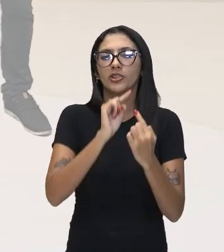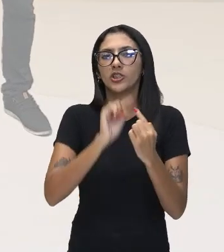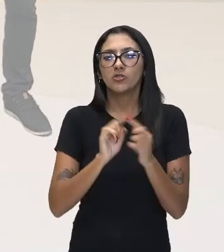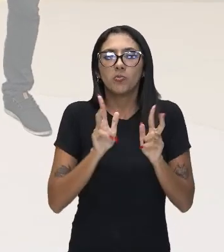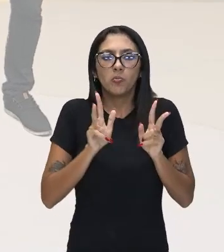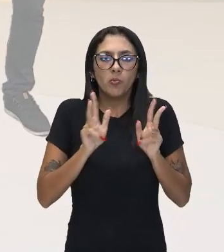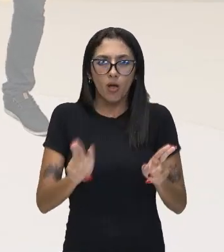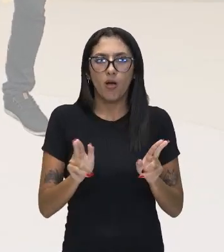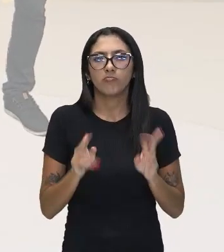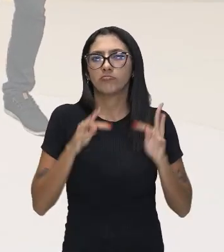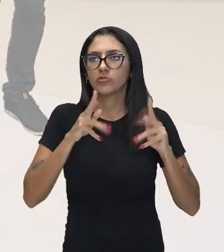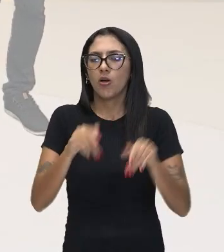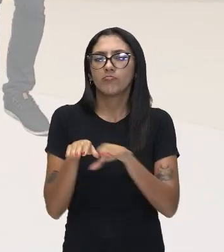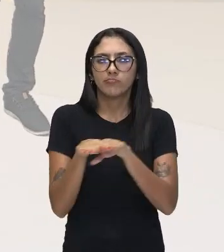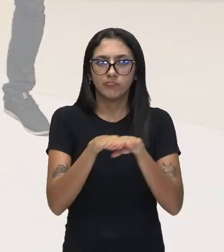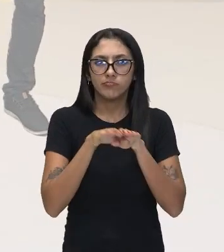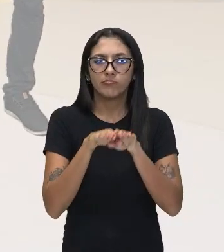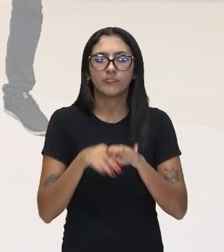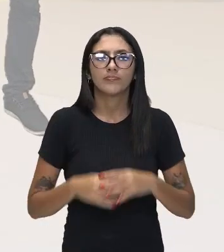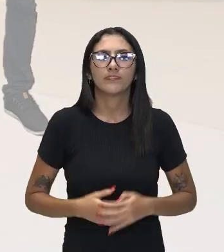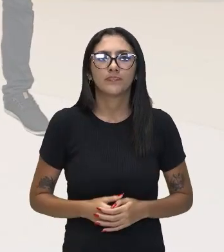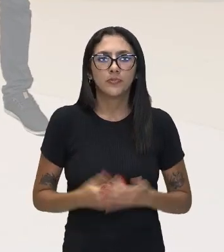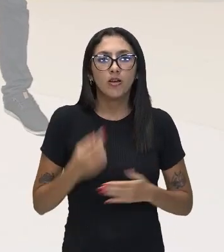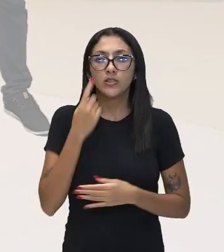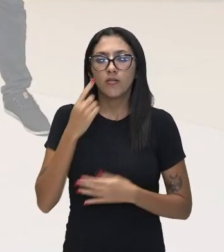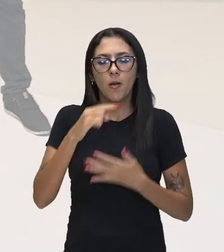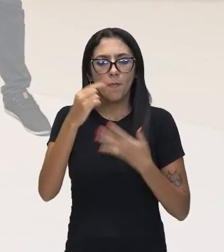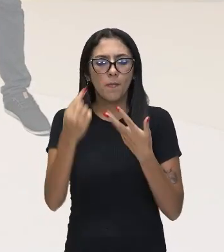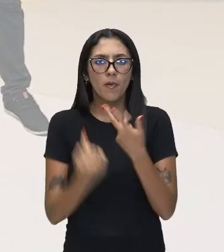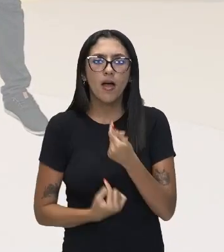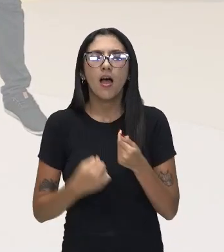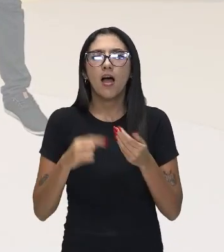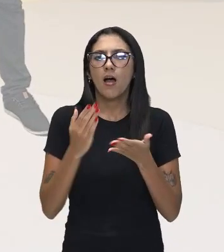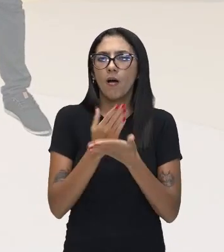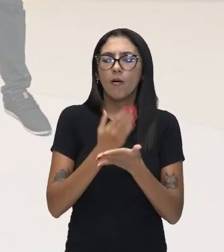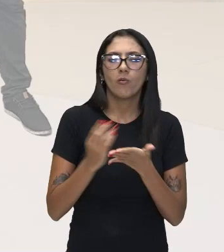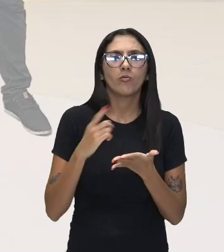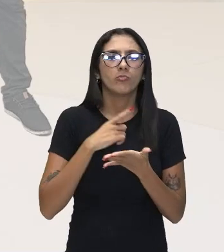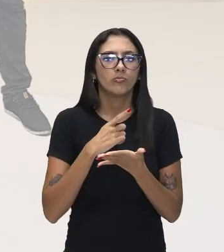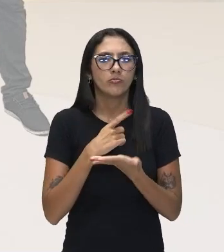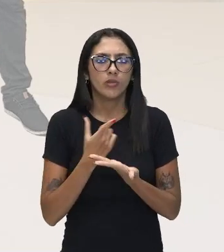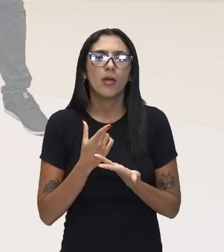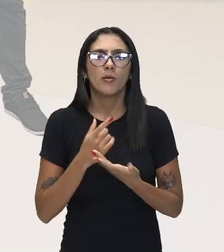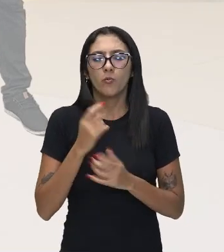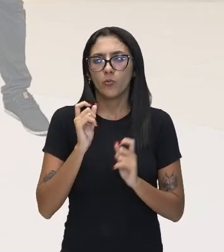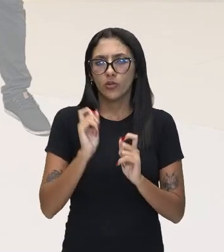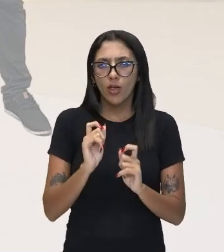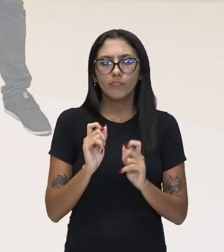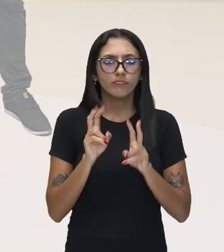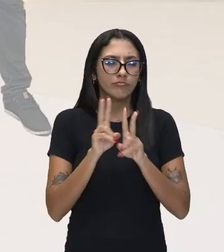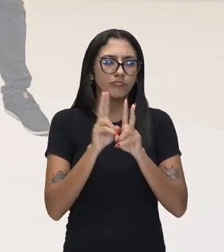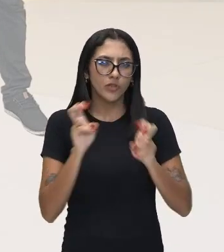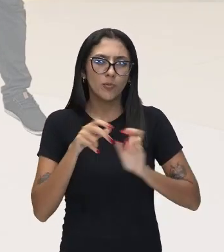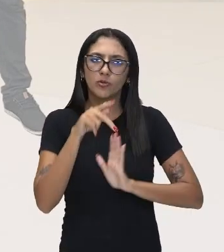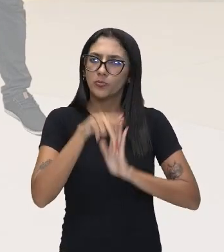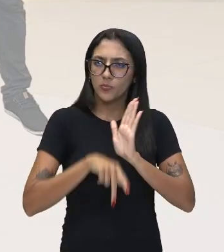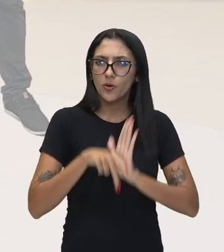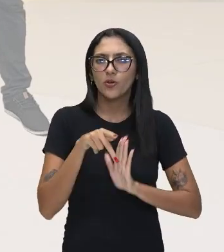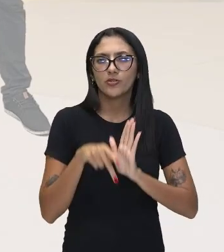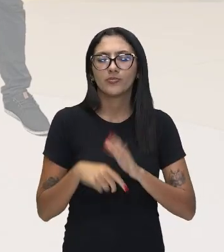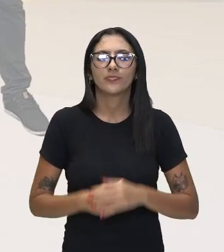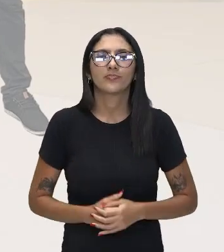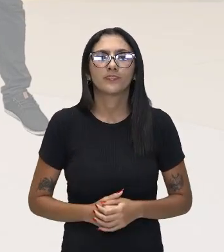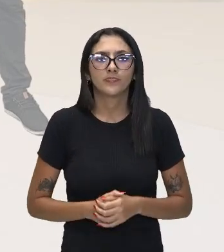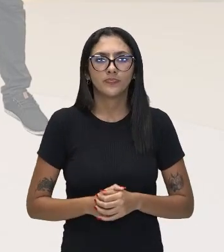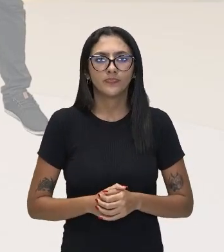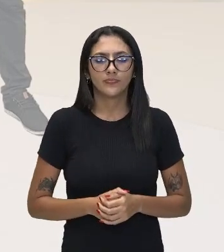aqui os princípios que vão orientar esse tratado aí que define o que nós chamamos de Pan-Amazônia. E aí chega um momento que a